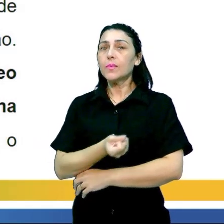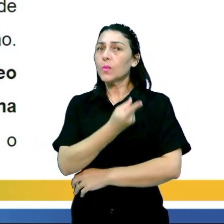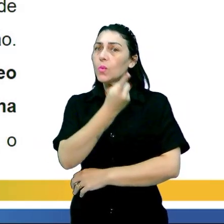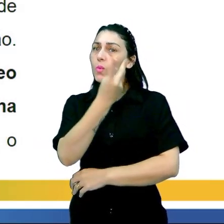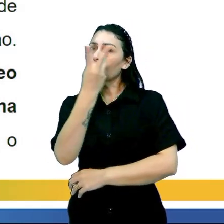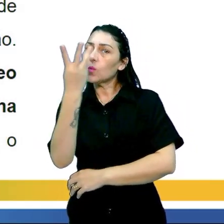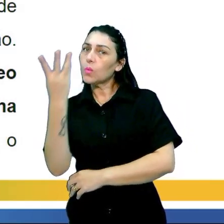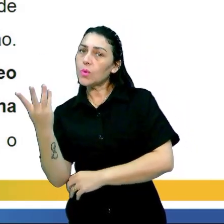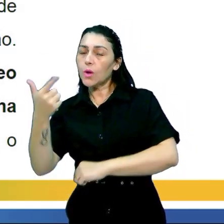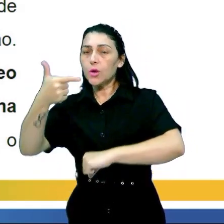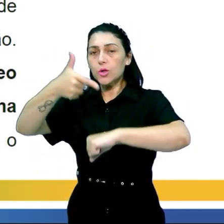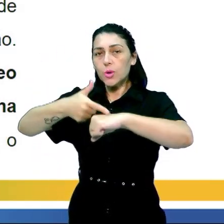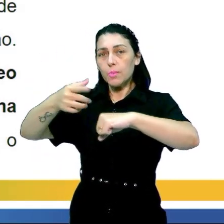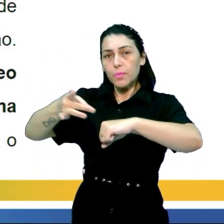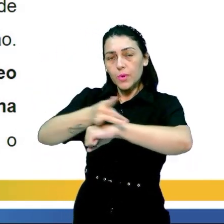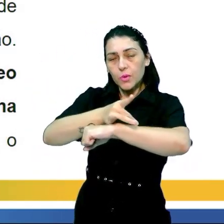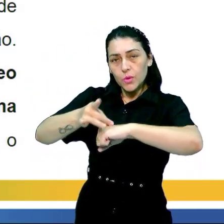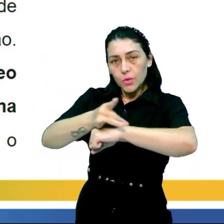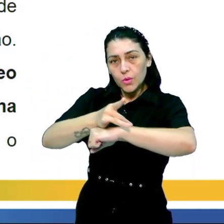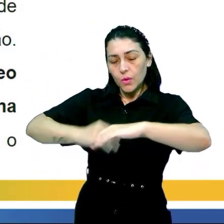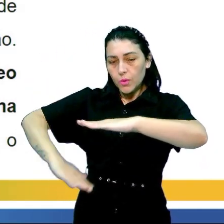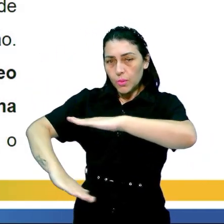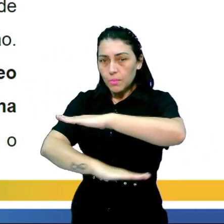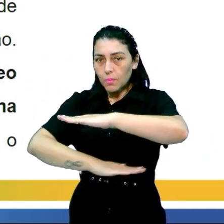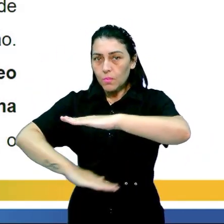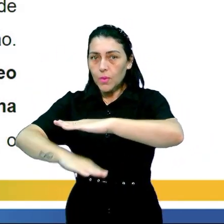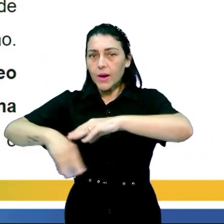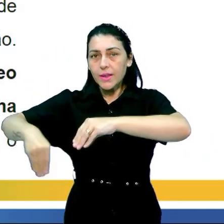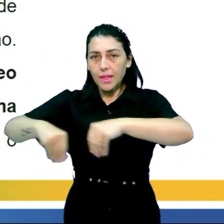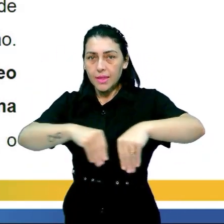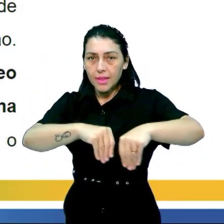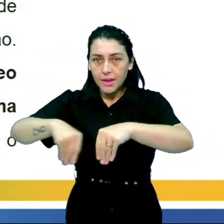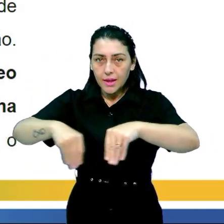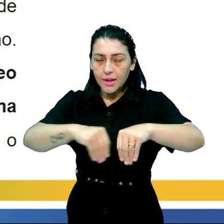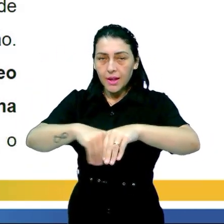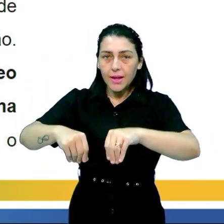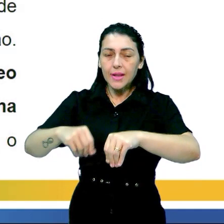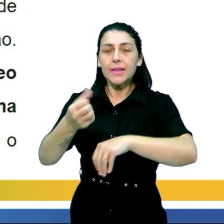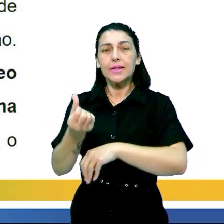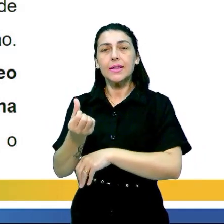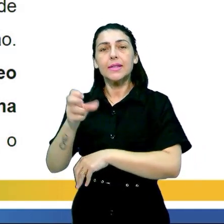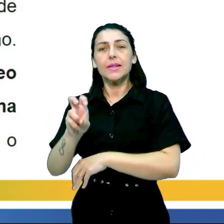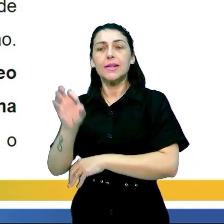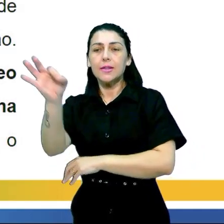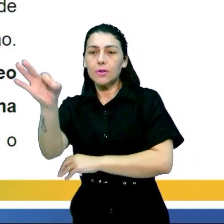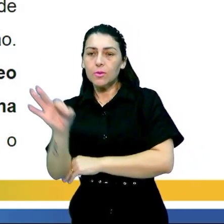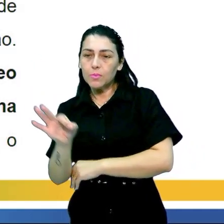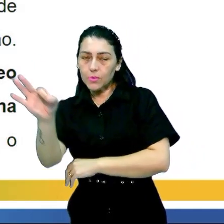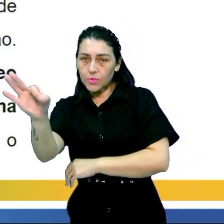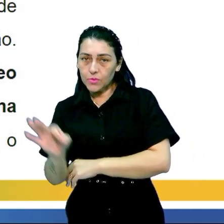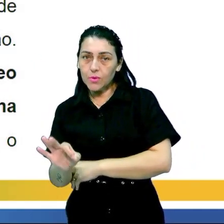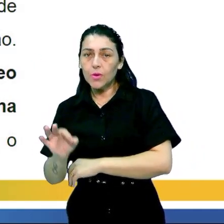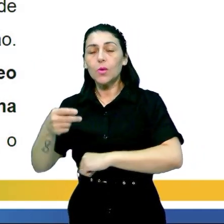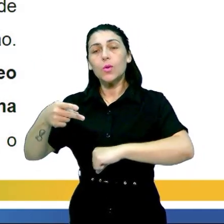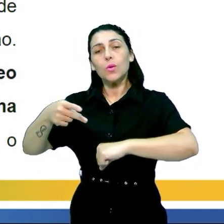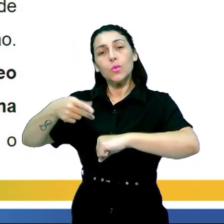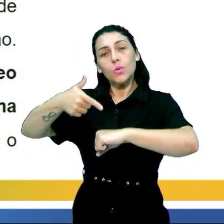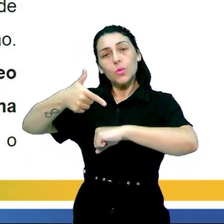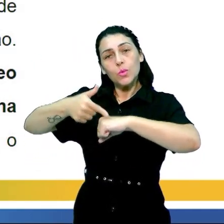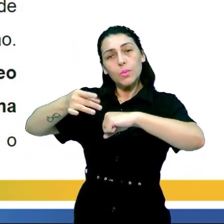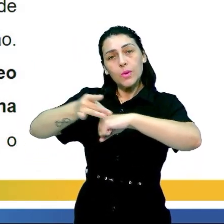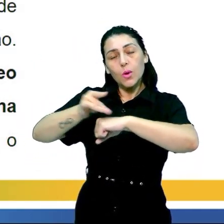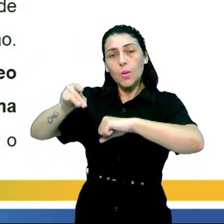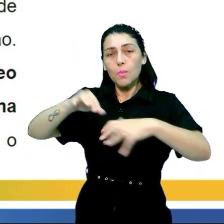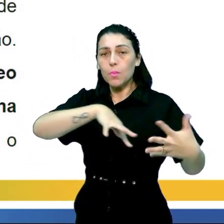quantidade de petróleo do subsolo da região, ou seja, cerca de 65% do petróleo